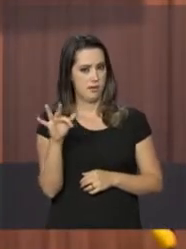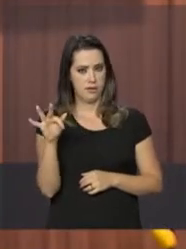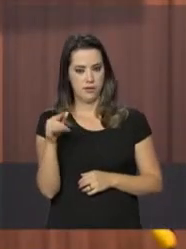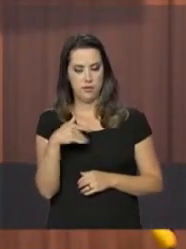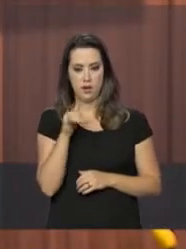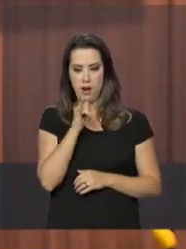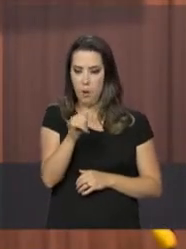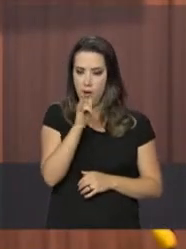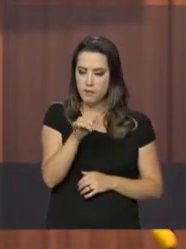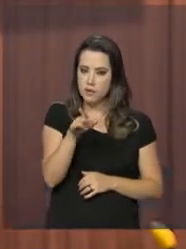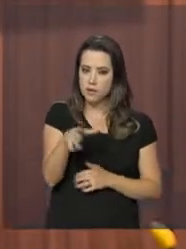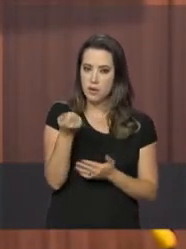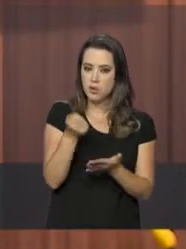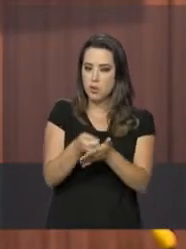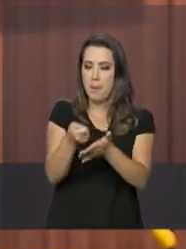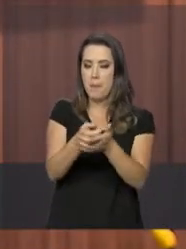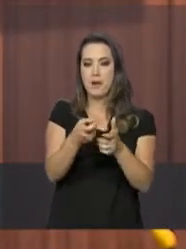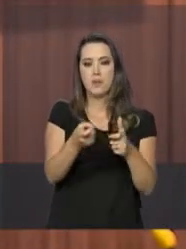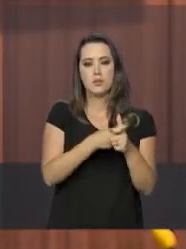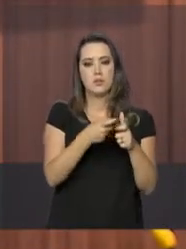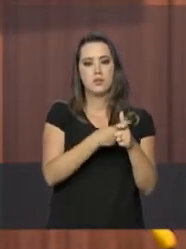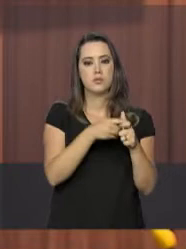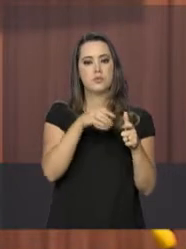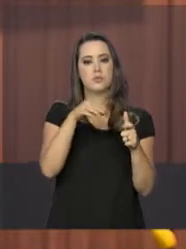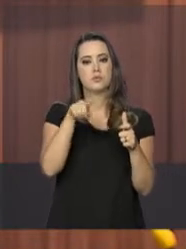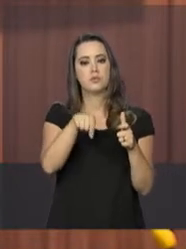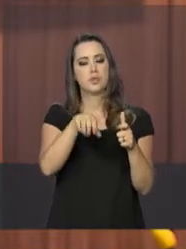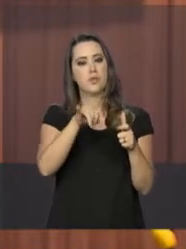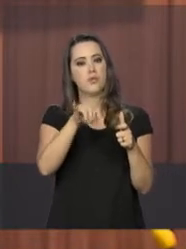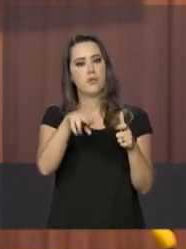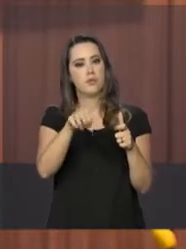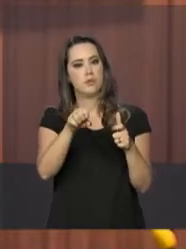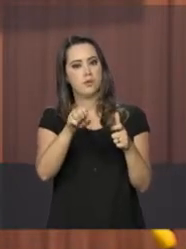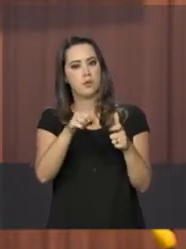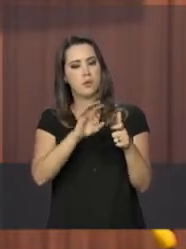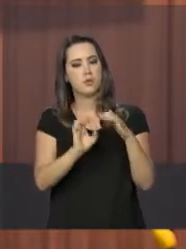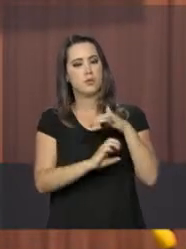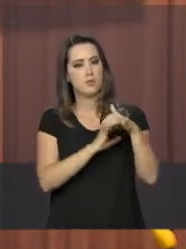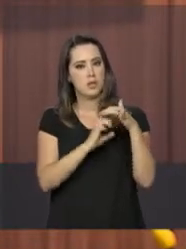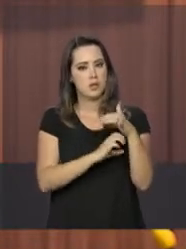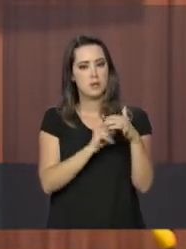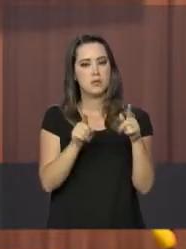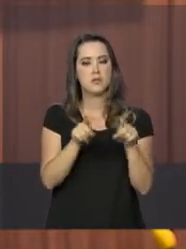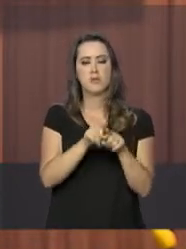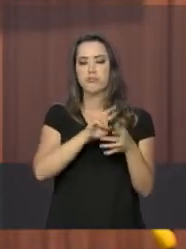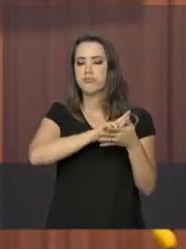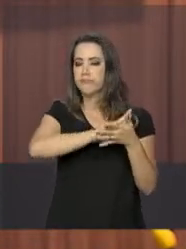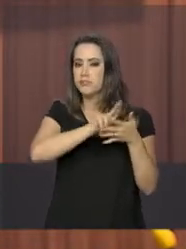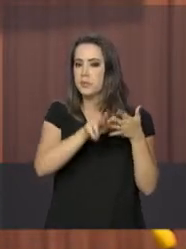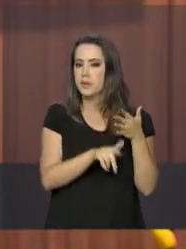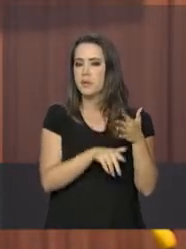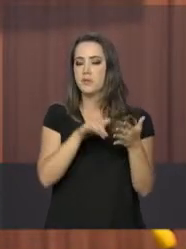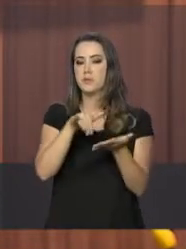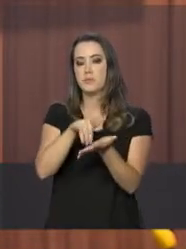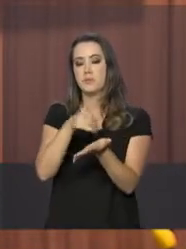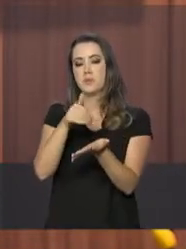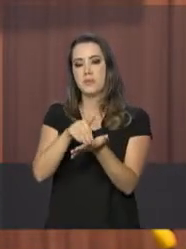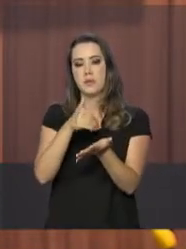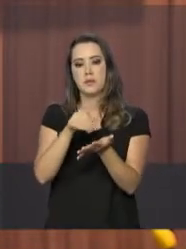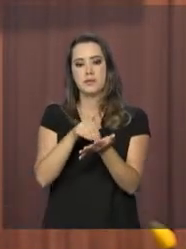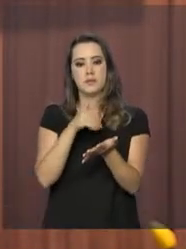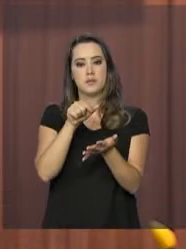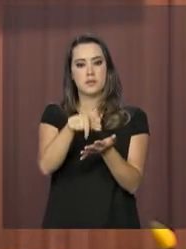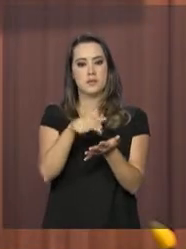cobradas dívidas previdenciárias e não previdenciárias de micro e pequenas empresas como a secretaria da receita federal